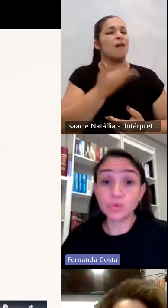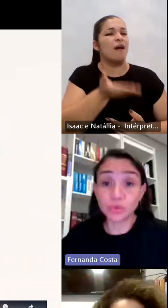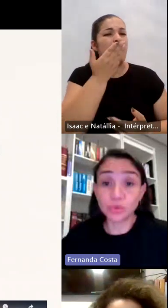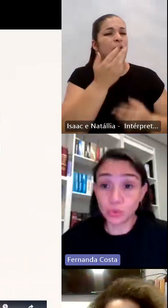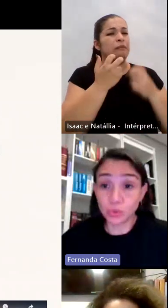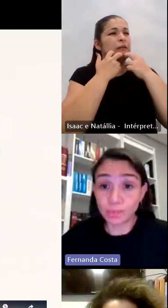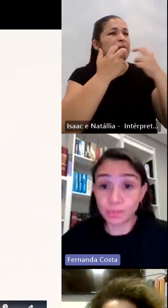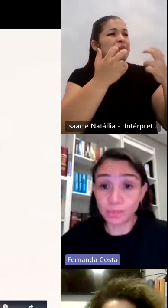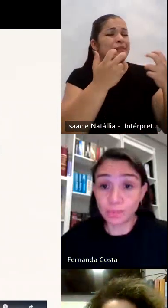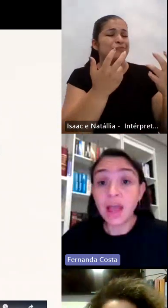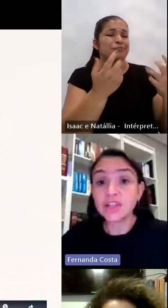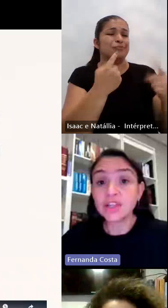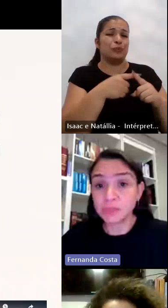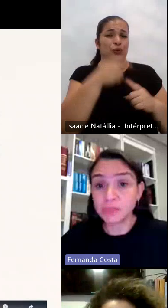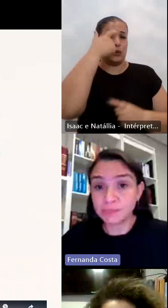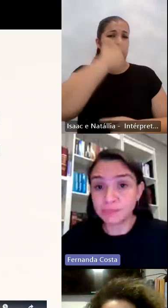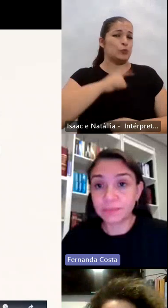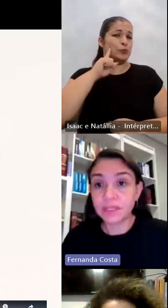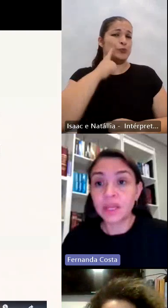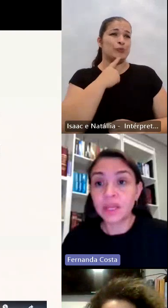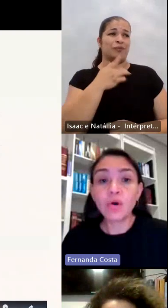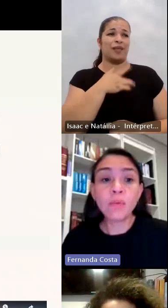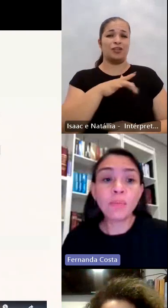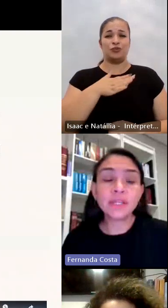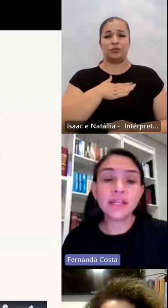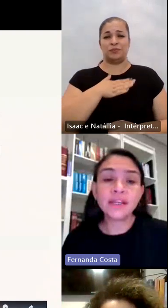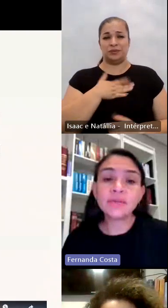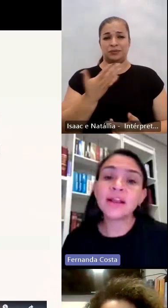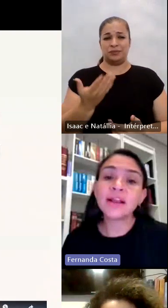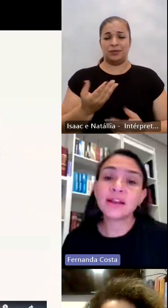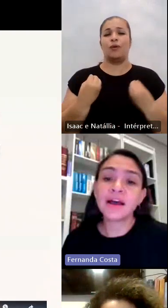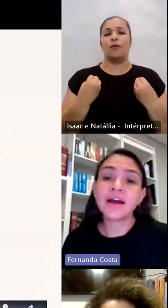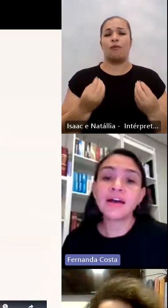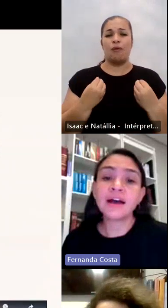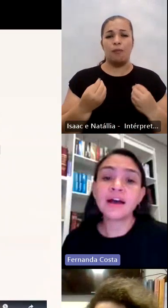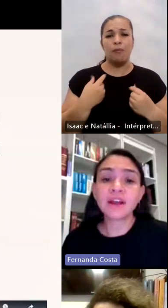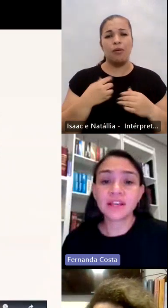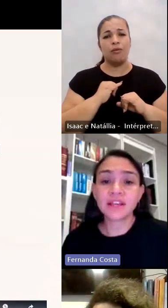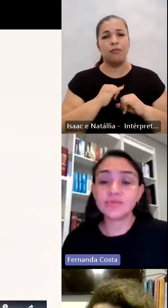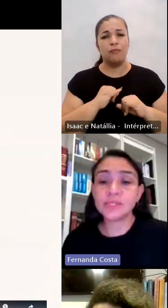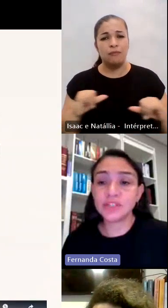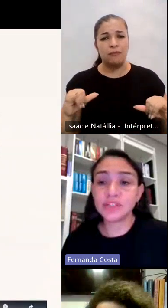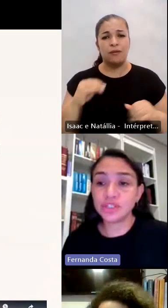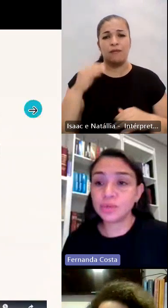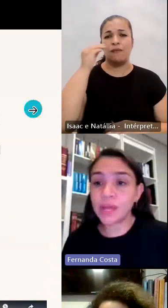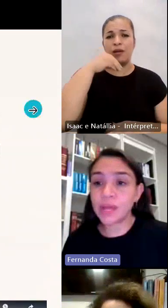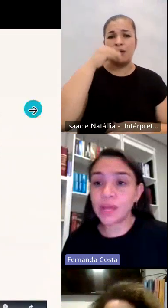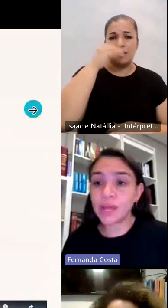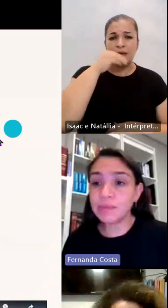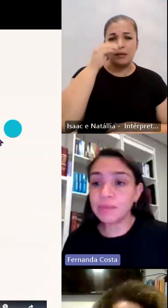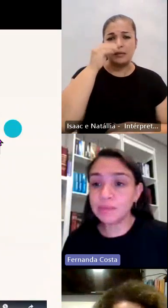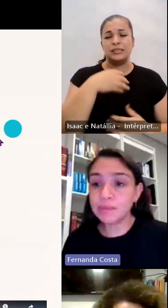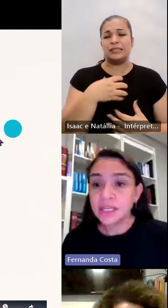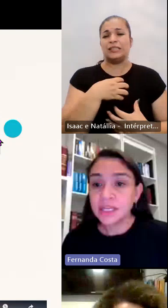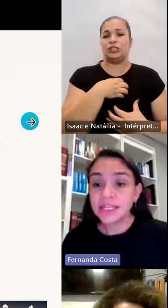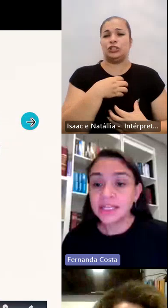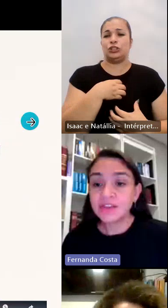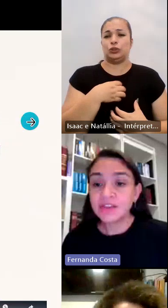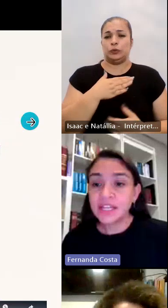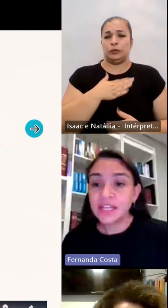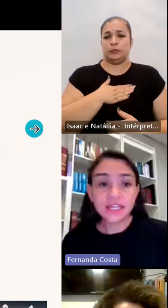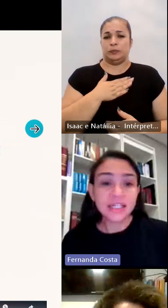porque sou surdo. Ai de mim! Como poderia eu declarar a fraqueza de um sentido em mim